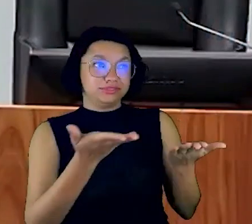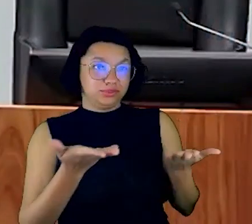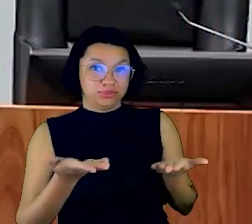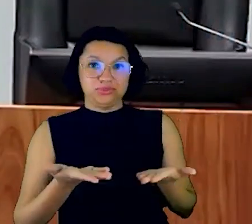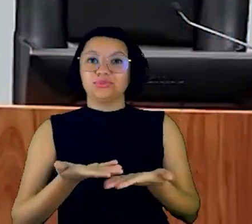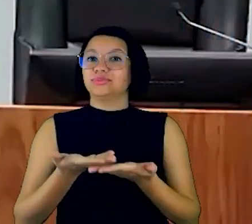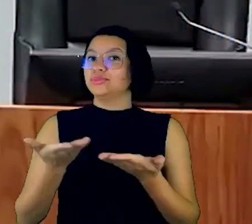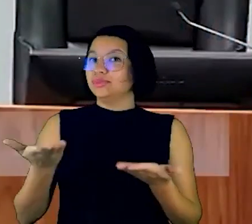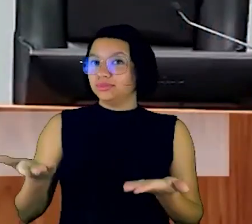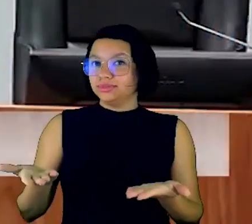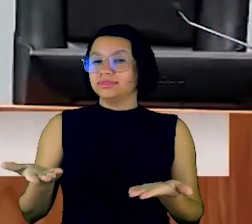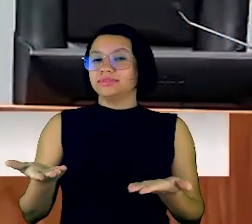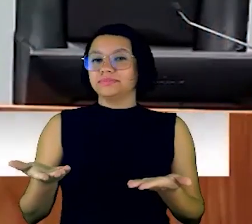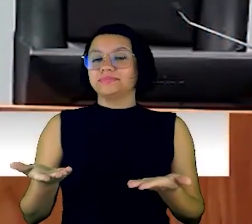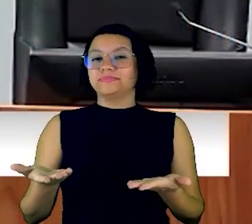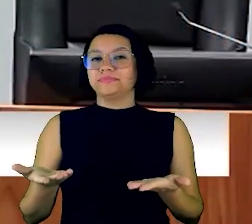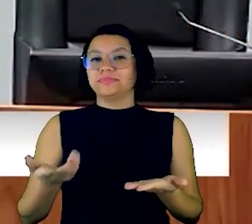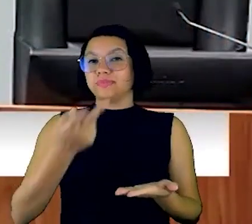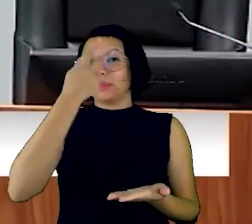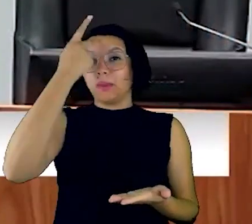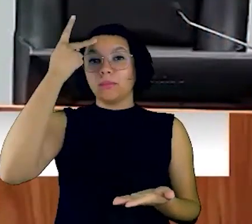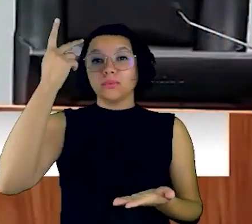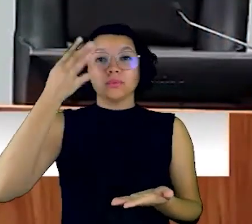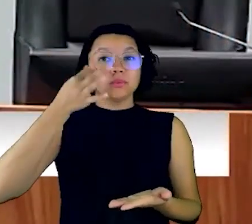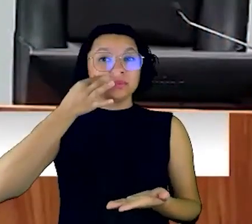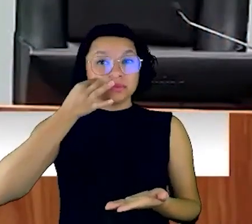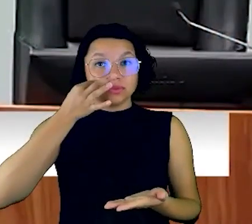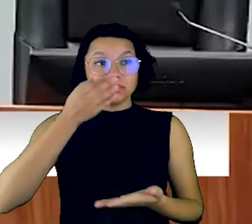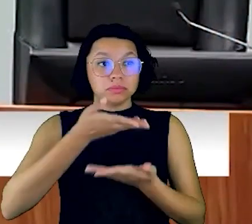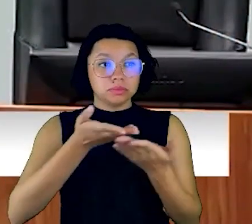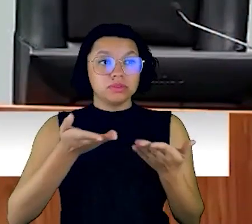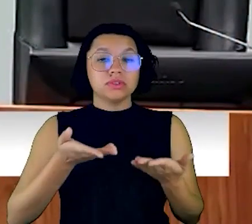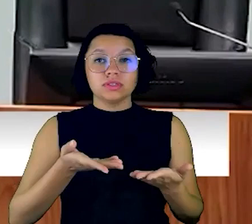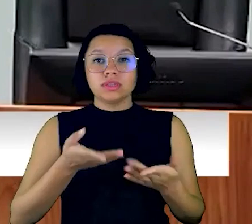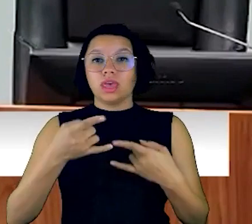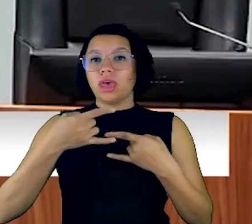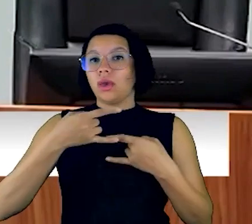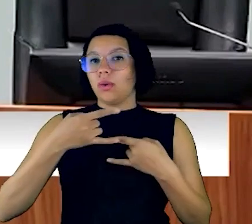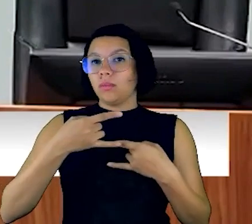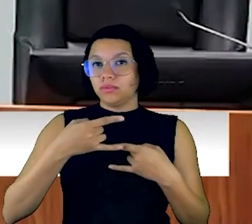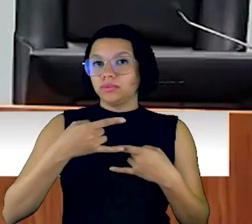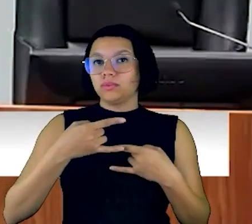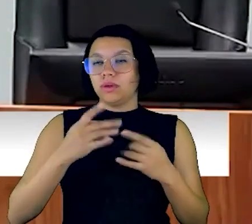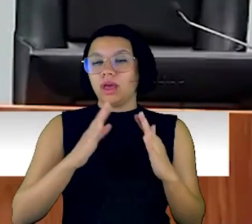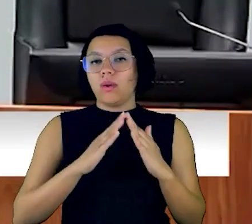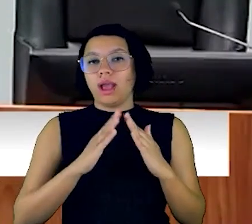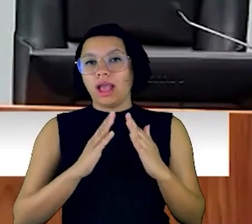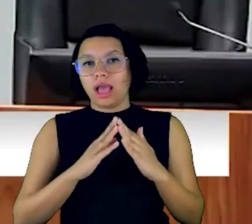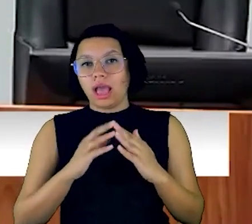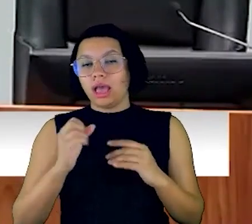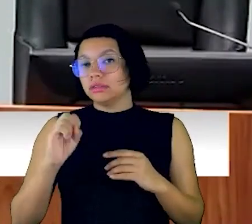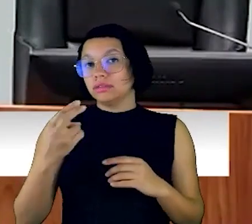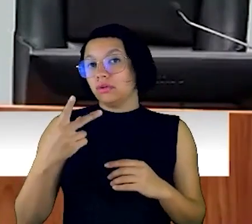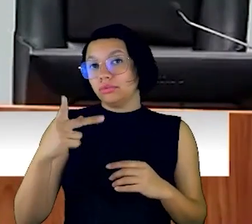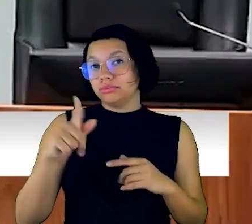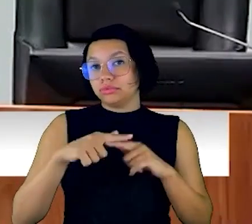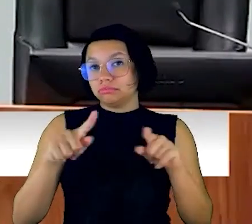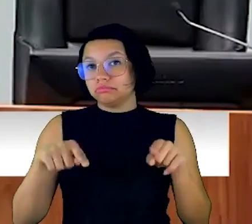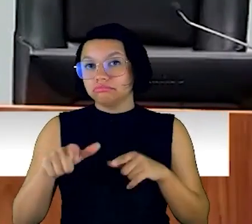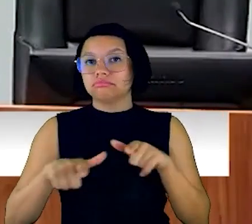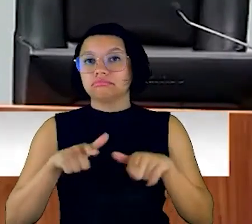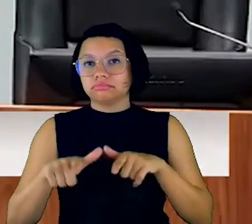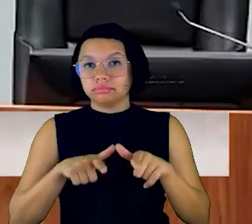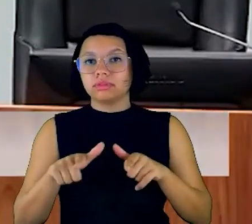a todos, a todas, pessoal que está aqui no presencial, pessoal que está em casa, ou que está nos seus respectivos locais